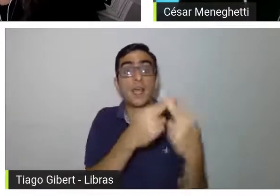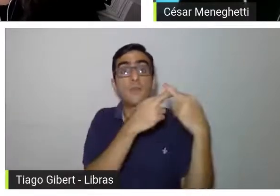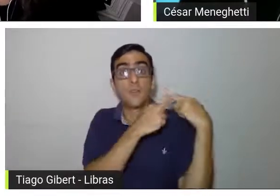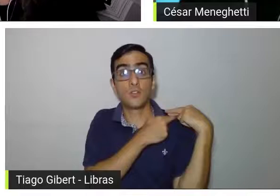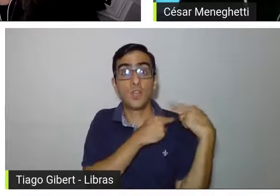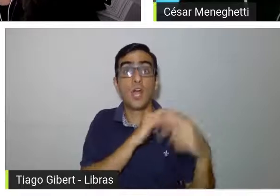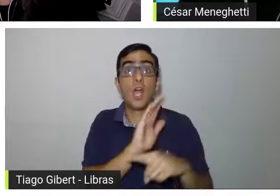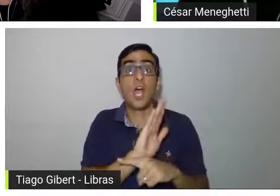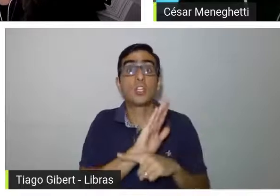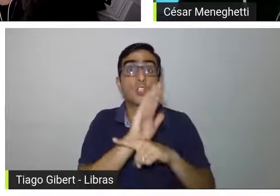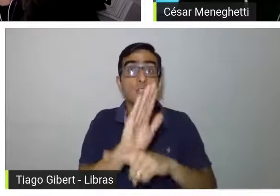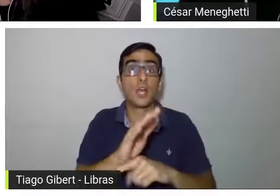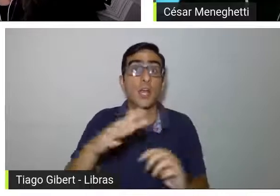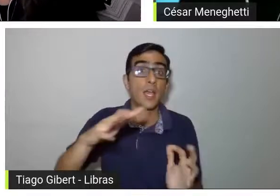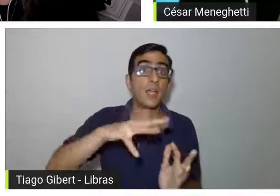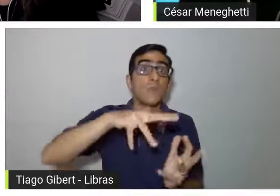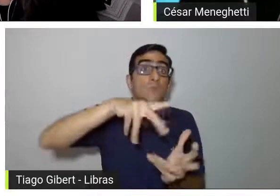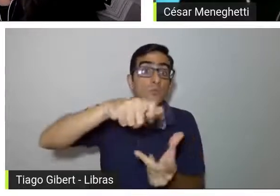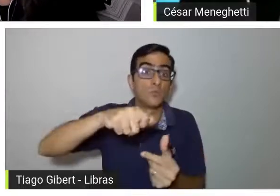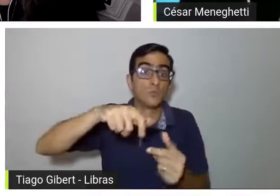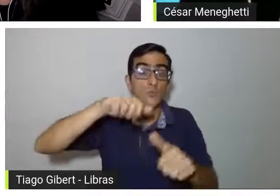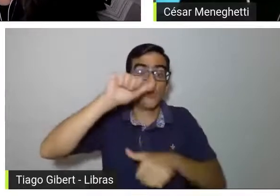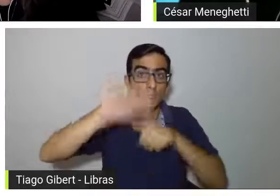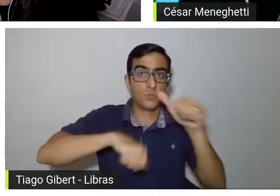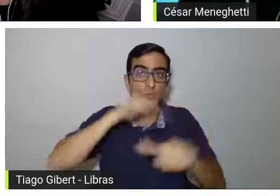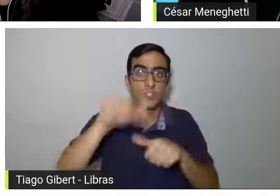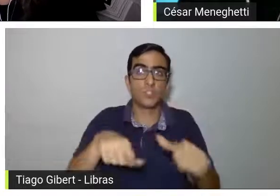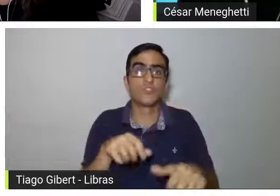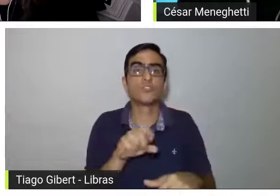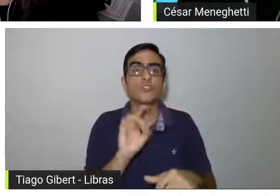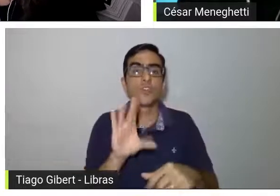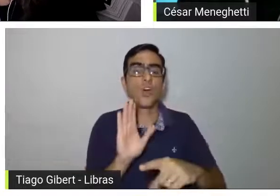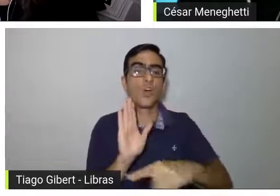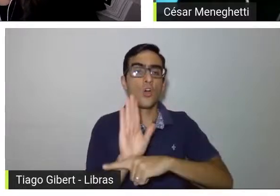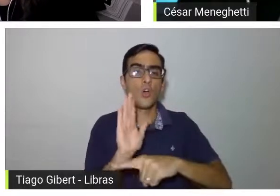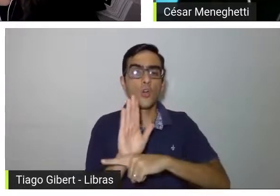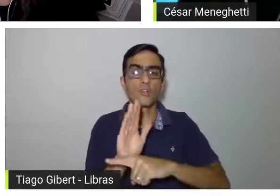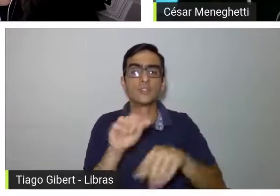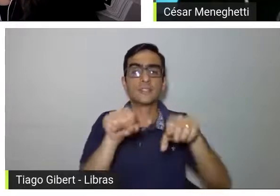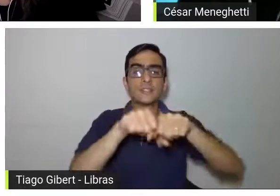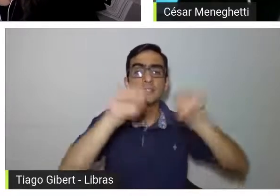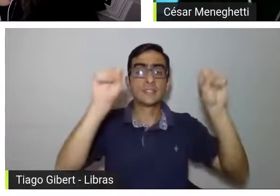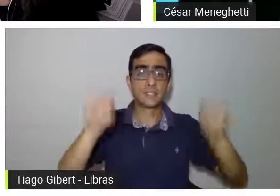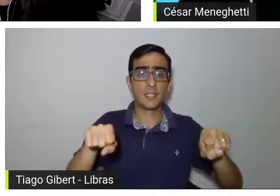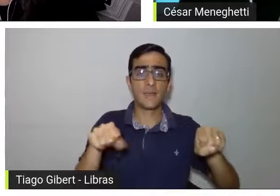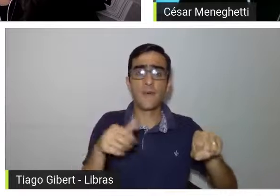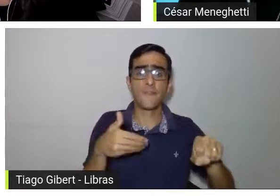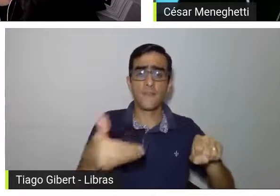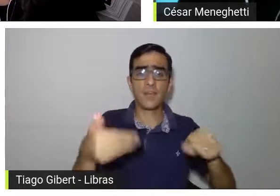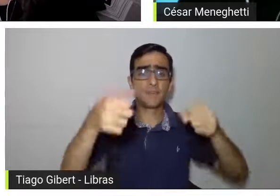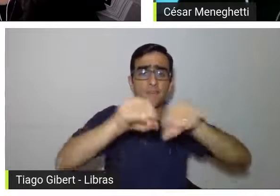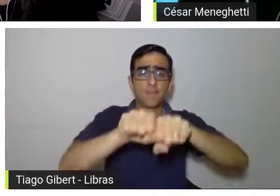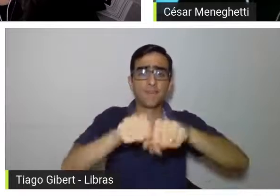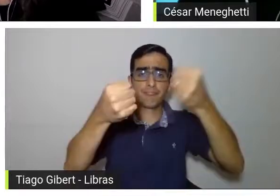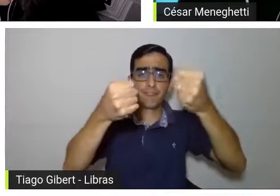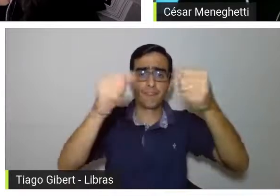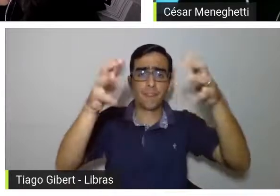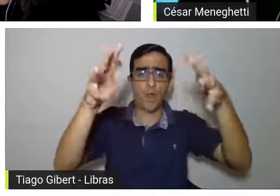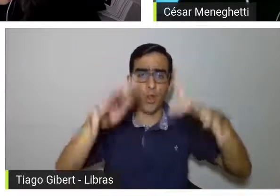ajudar a mudar isso, e não de favorecer um sistema que está destinado ao falimento já.